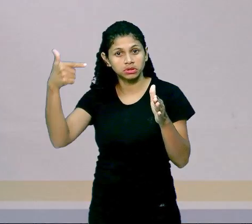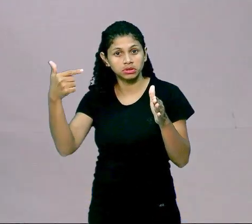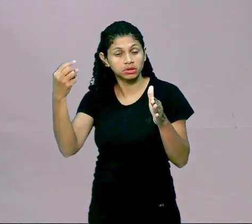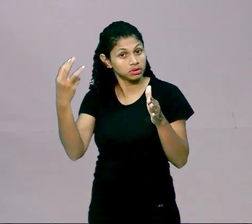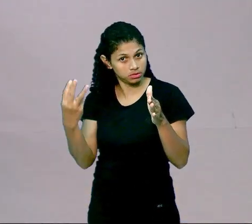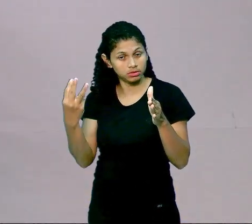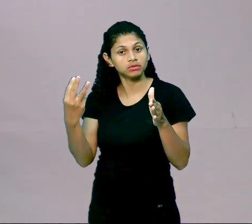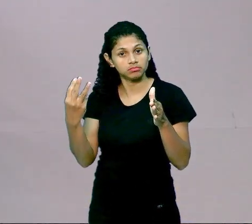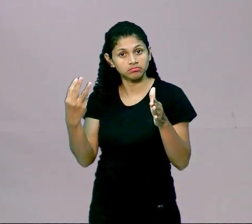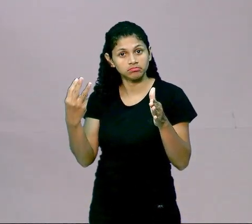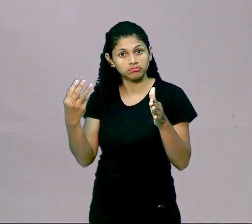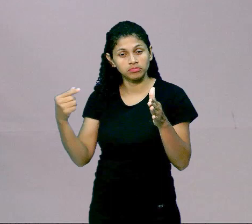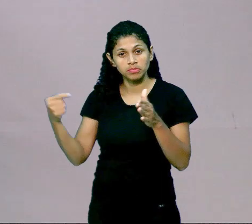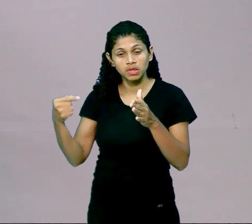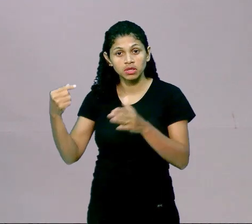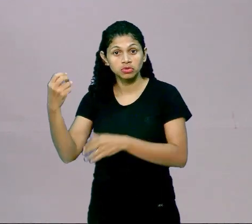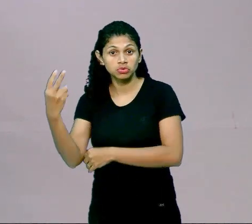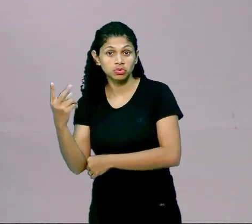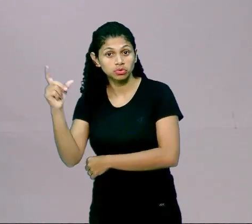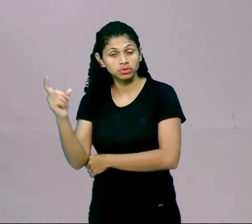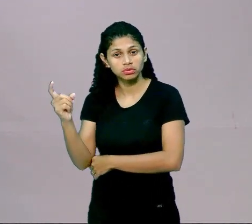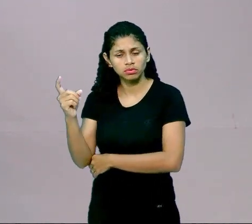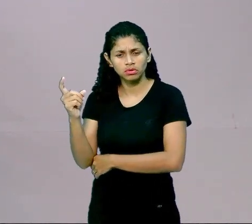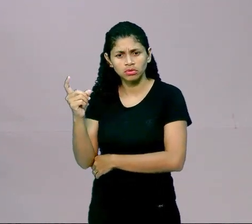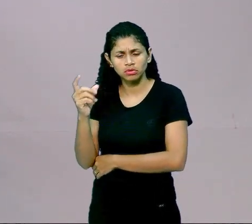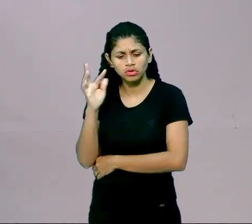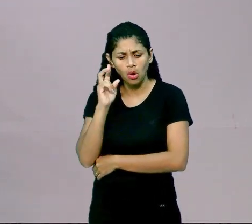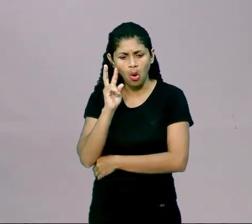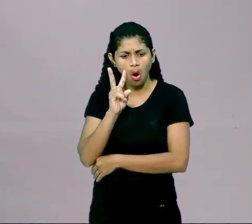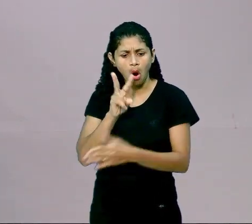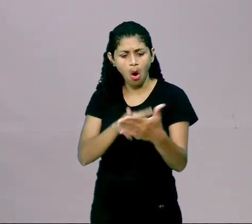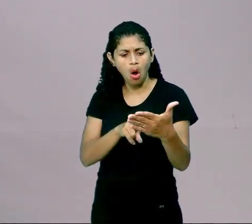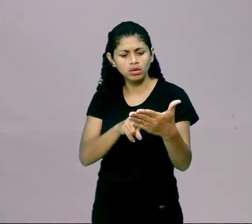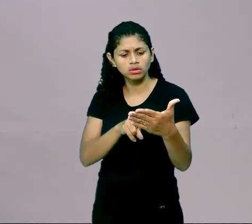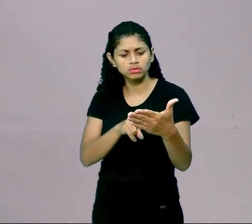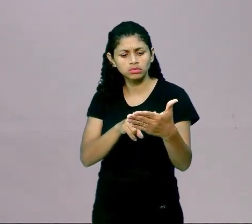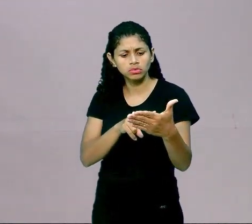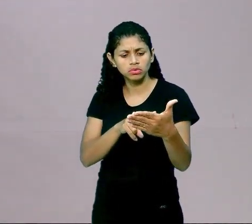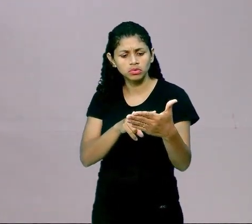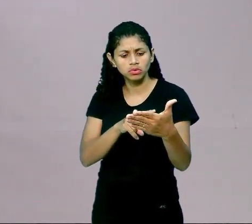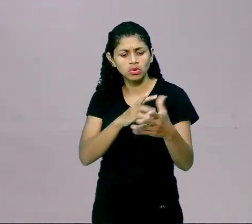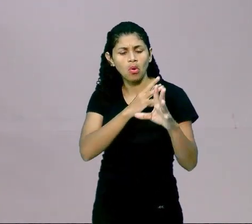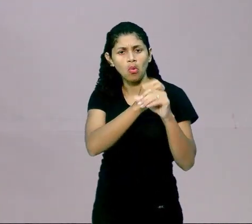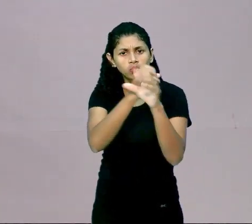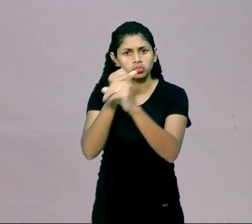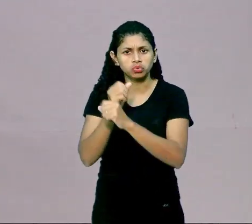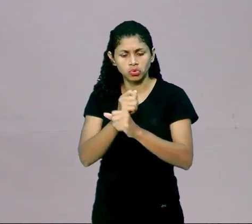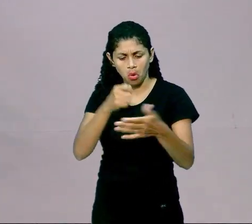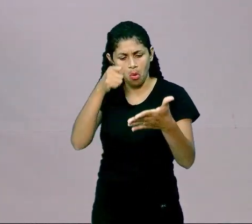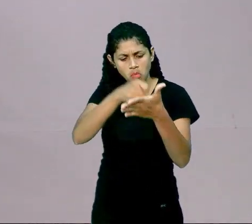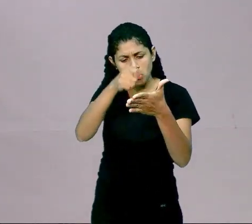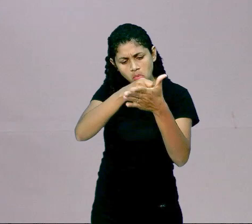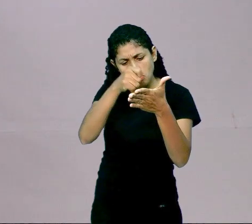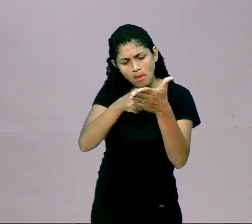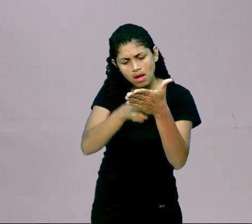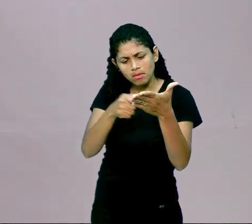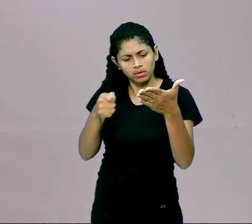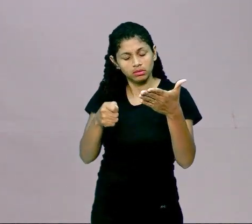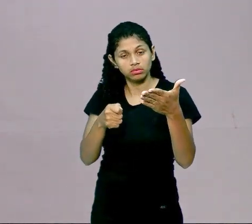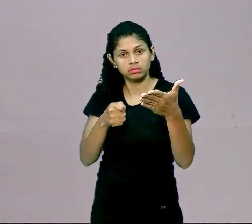2x. Quando você vê uma parte dessa, você vai pensar o quê? Eu vou fazer um cálculo. Chega assim, olha, eu vou fazer um monte de